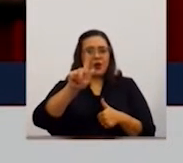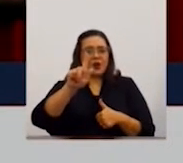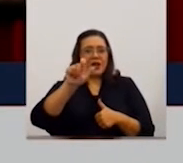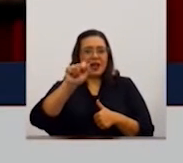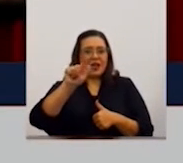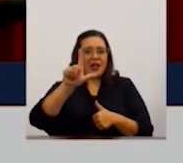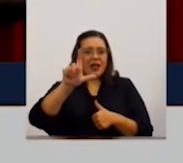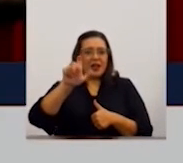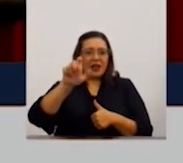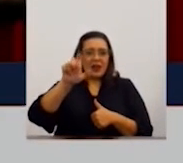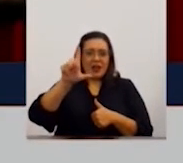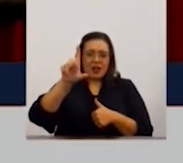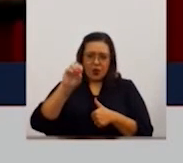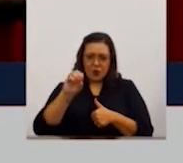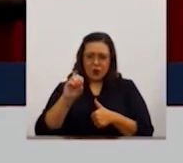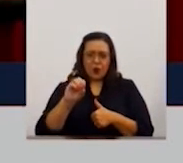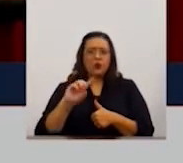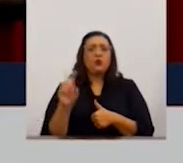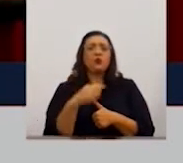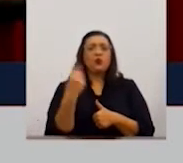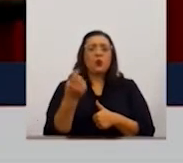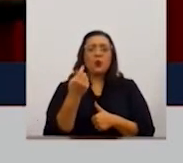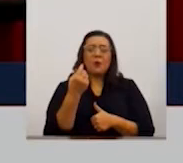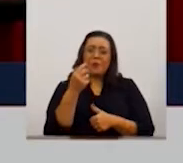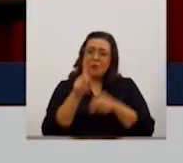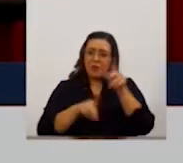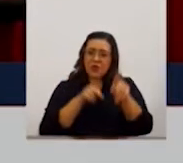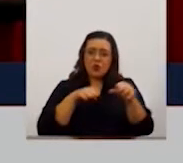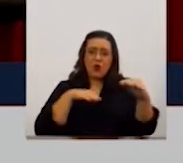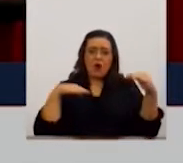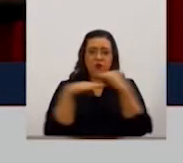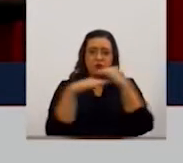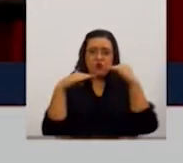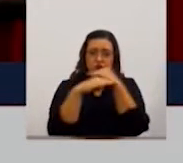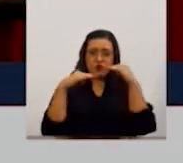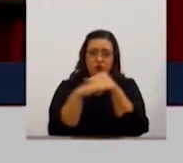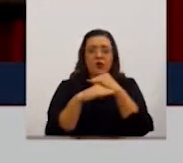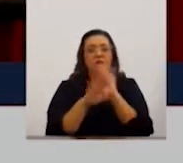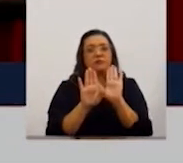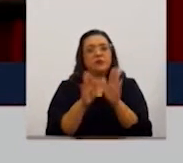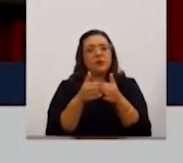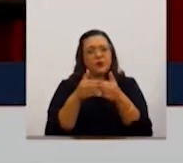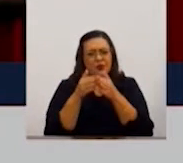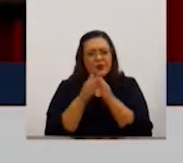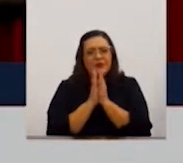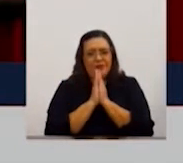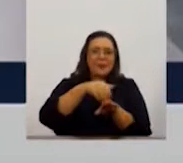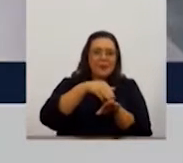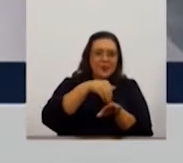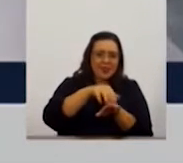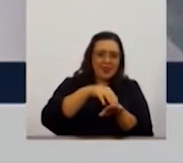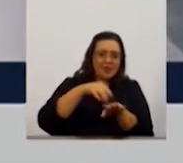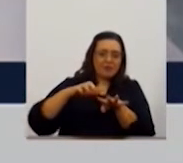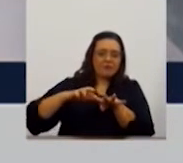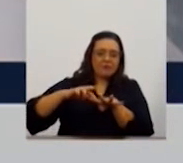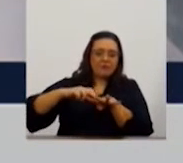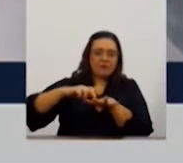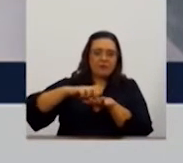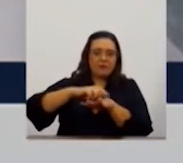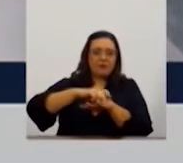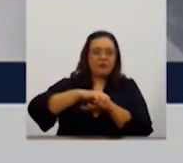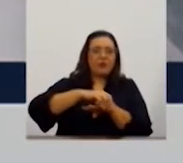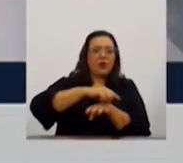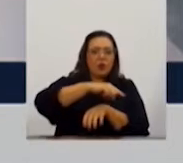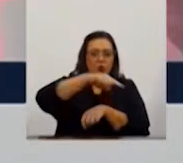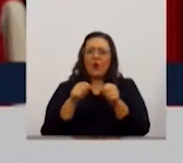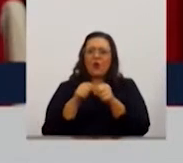moradores ali da Zona Norte, todos que passam por aquele espaço, que o transtorno passa e o benefício fica. Já os vereadores